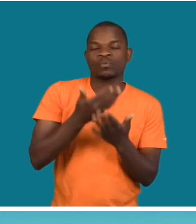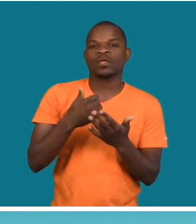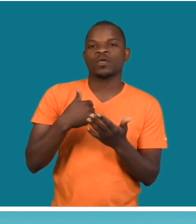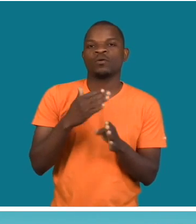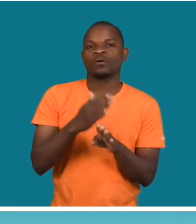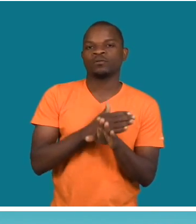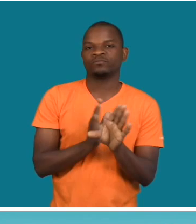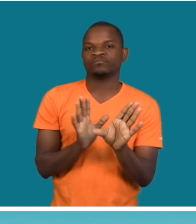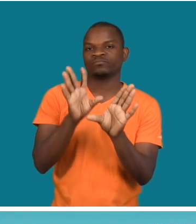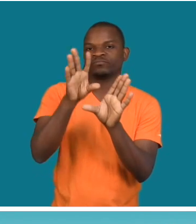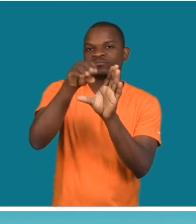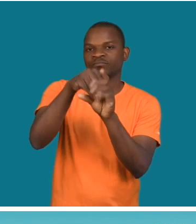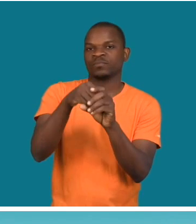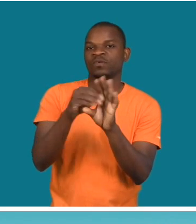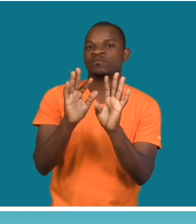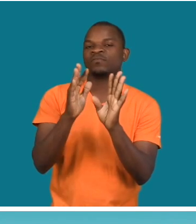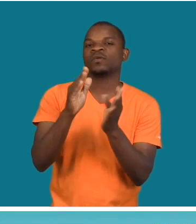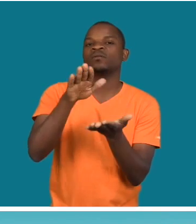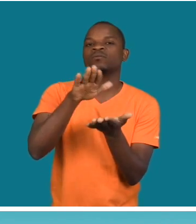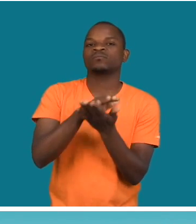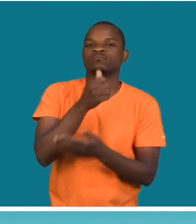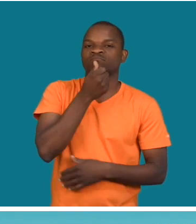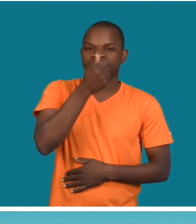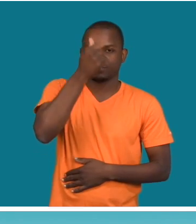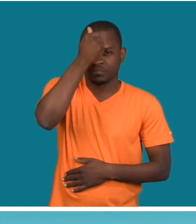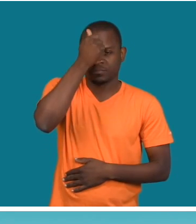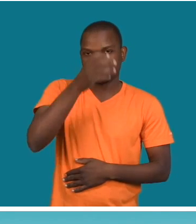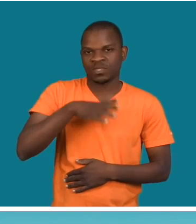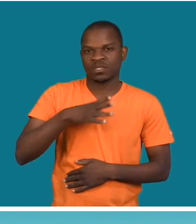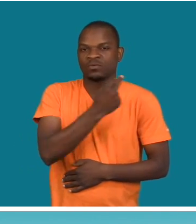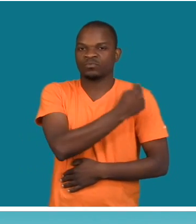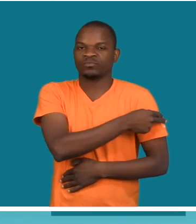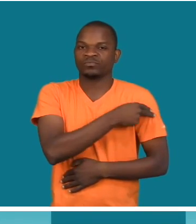do... Do coisa do hospital, ali dentro do quartelo.